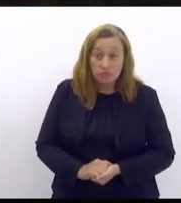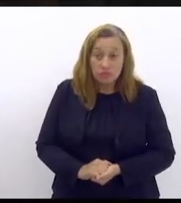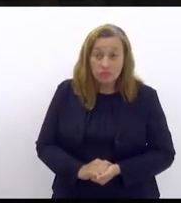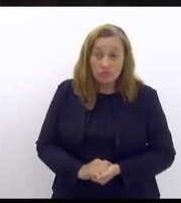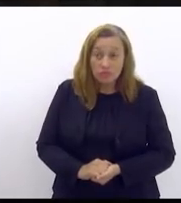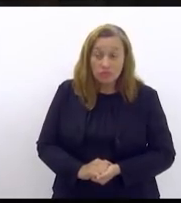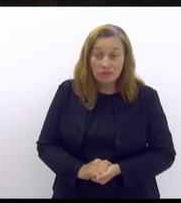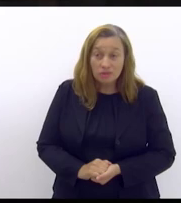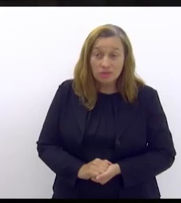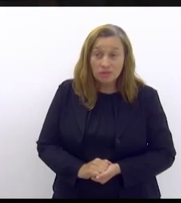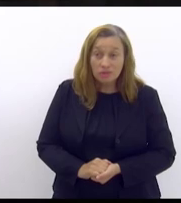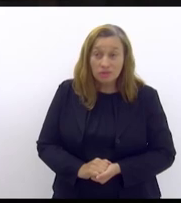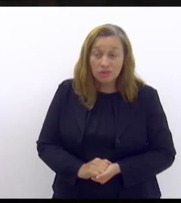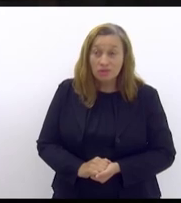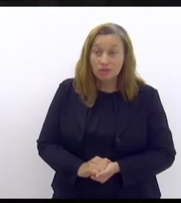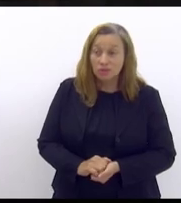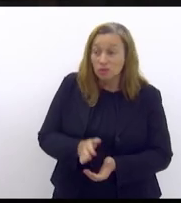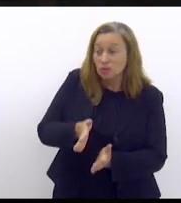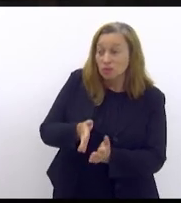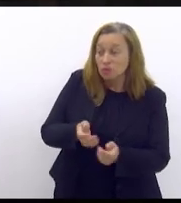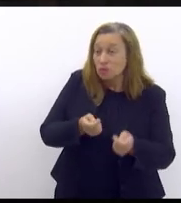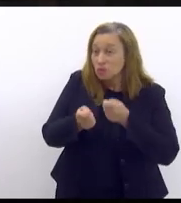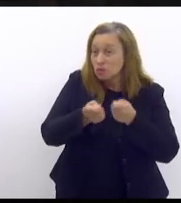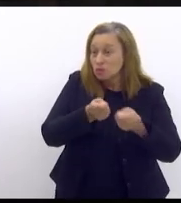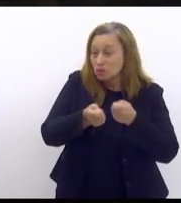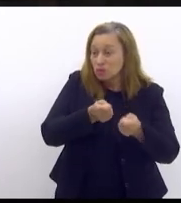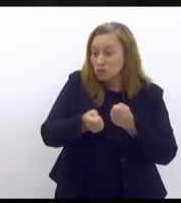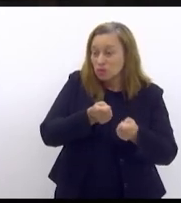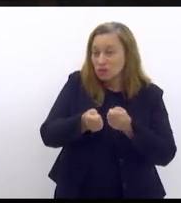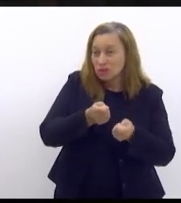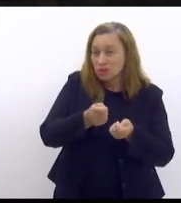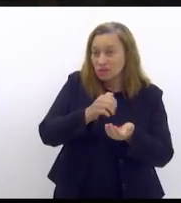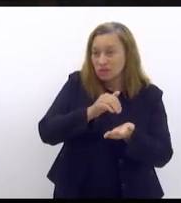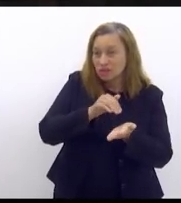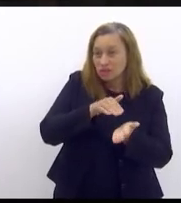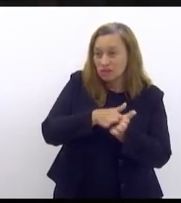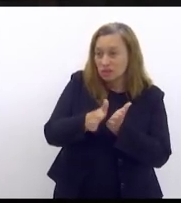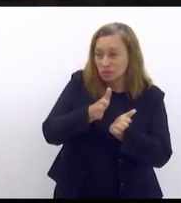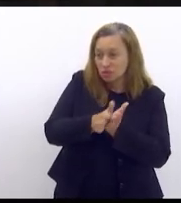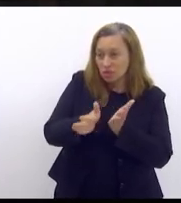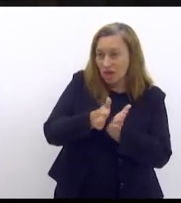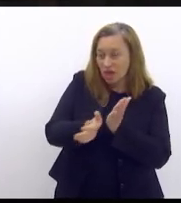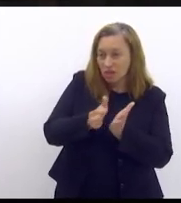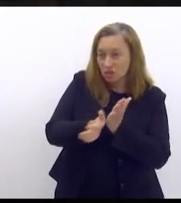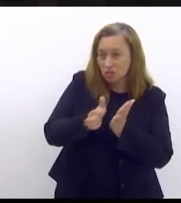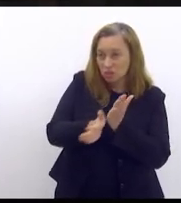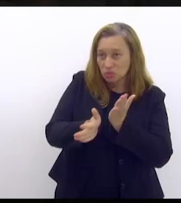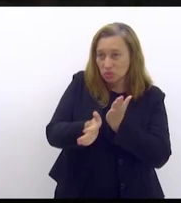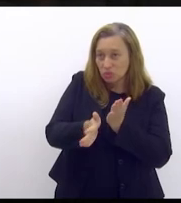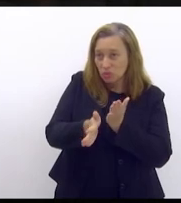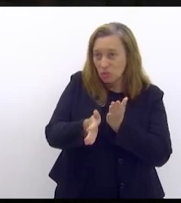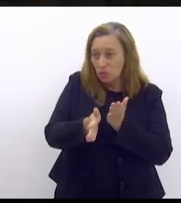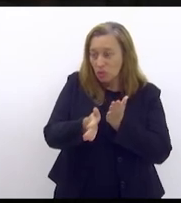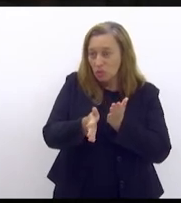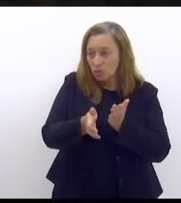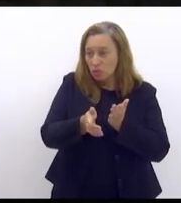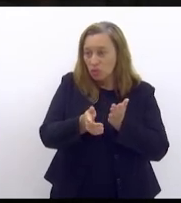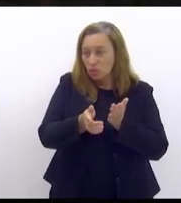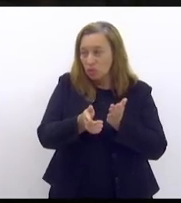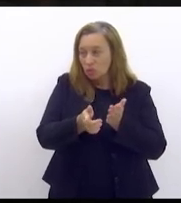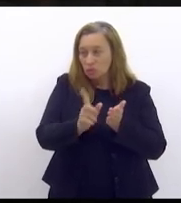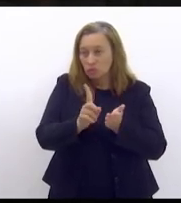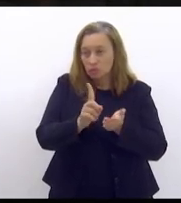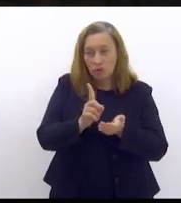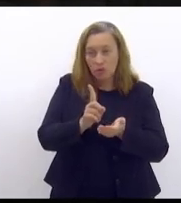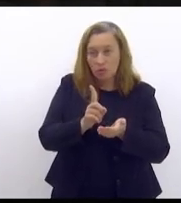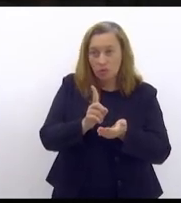da contenção da despesa não foram apertados, nem tampouco as ações